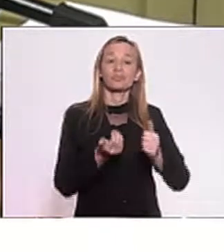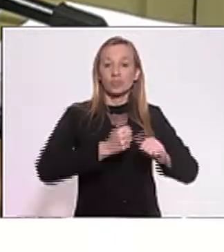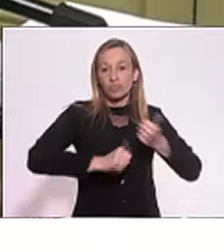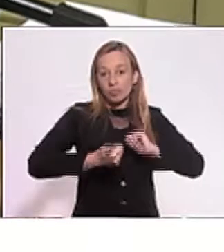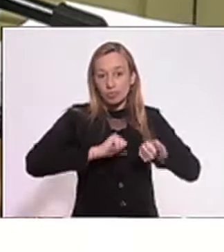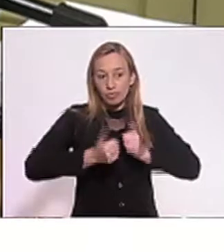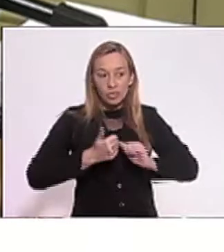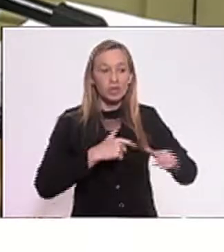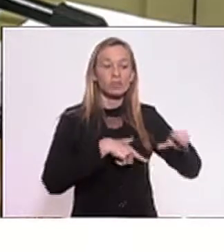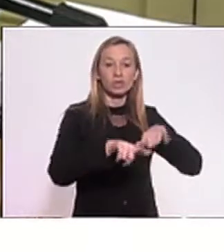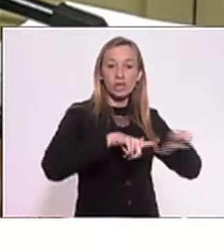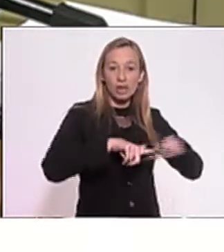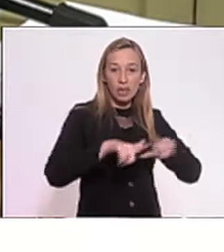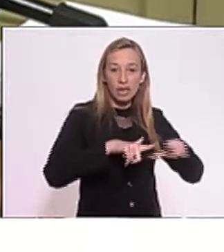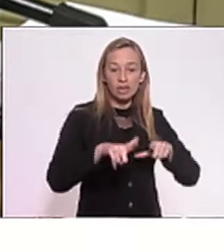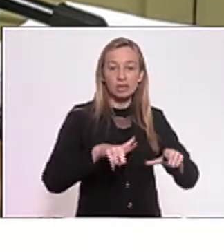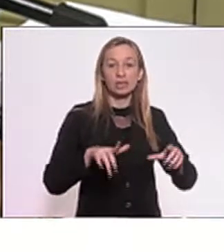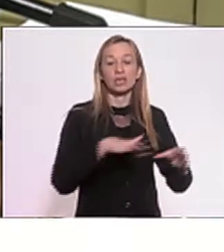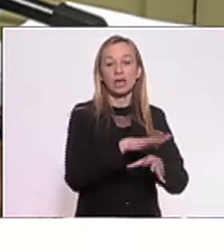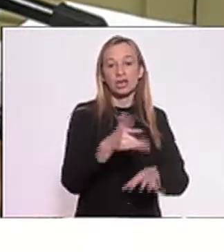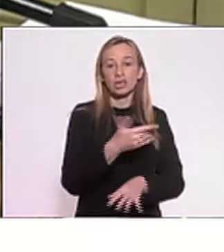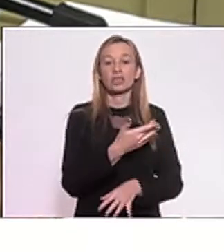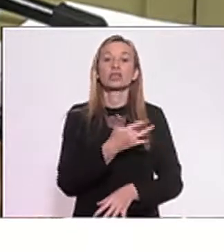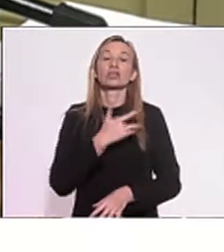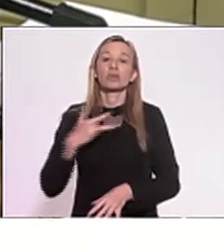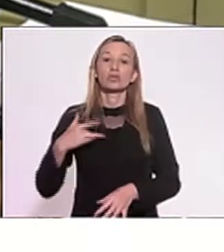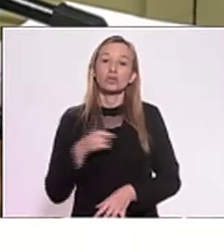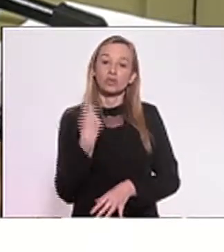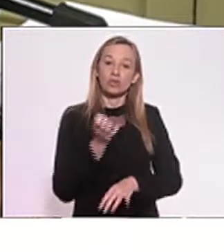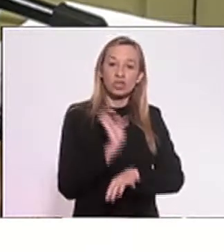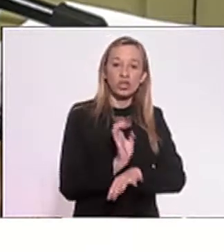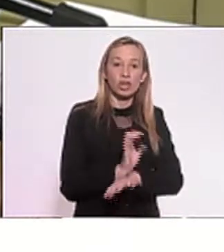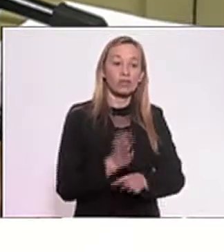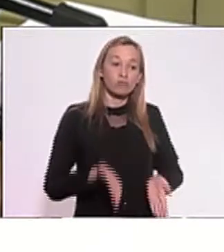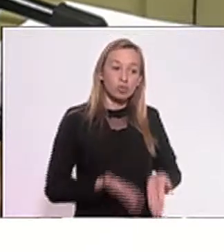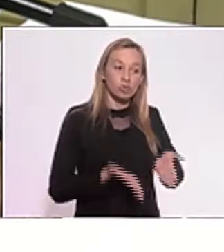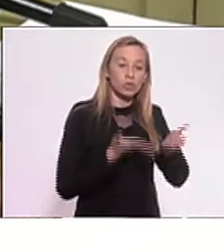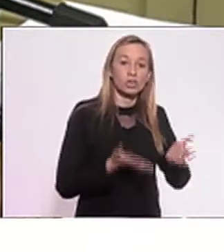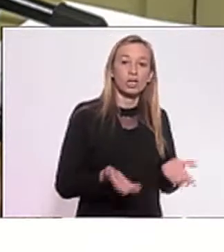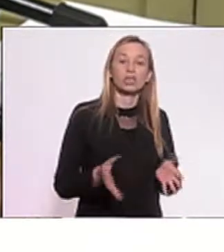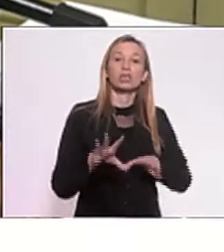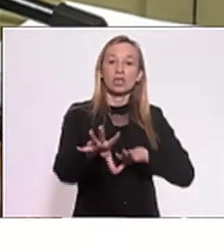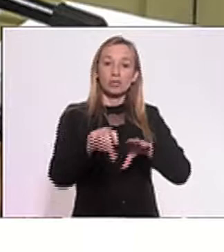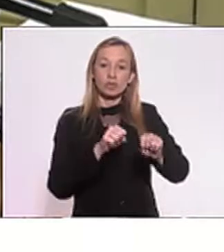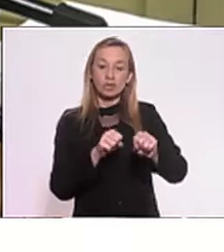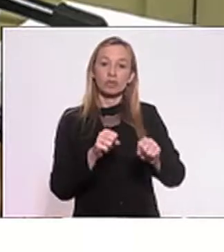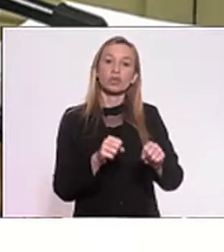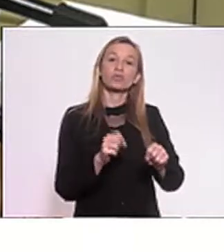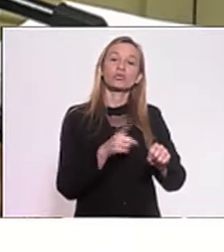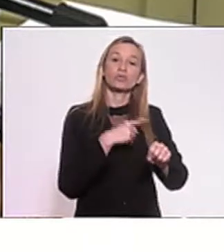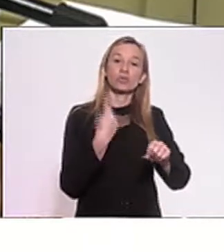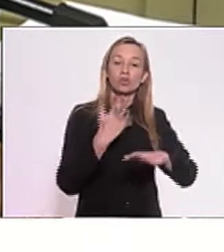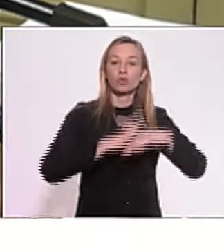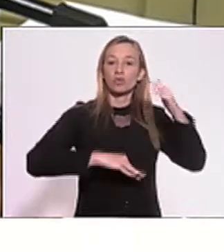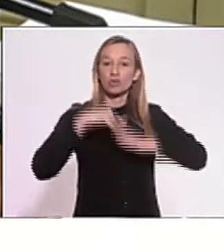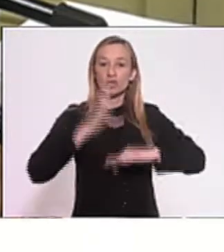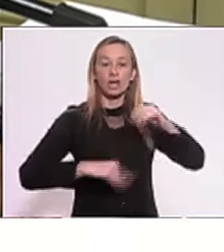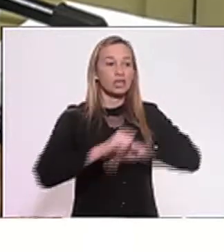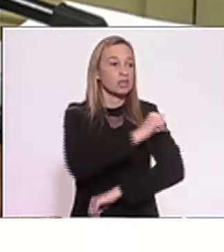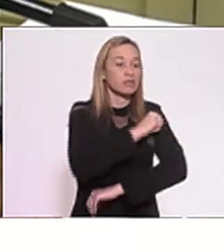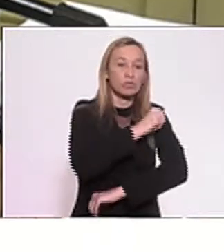serviços prestados pelas unidades de saúde de nosso Estado. Estimular a capacitação e formação dos profissionais,